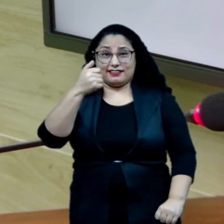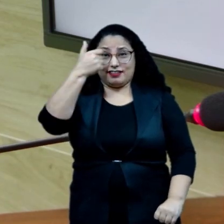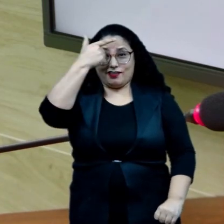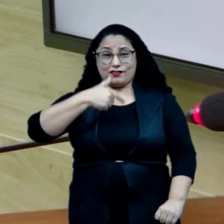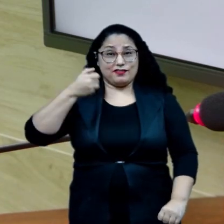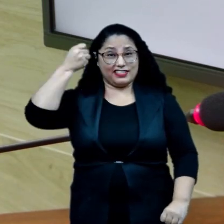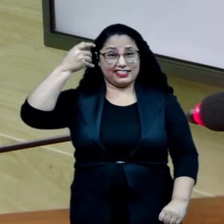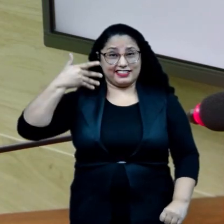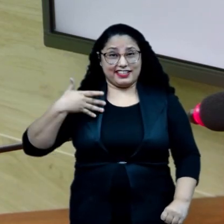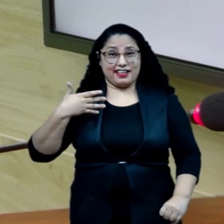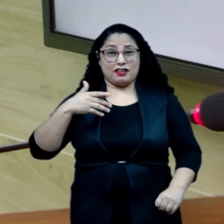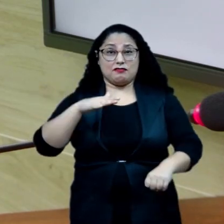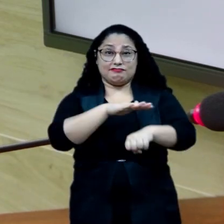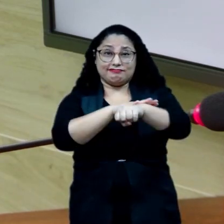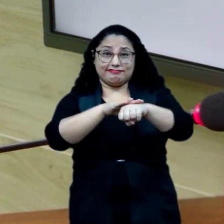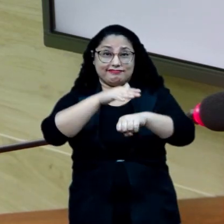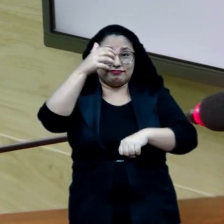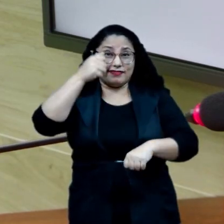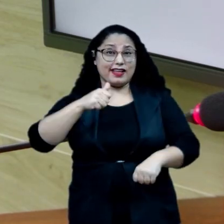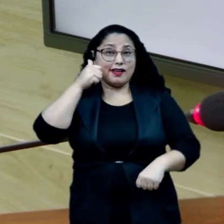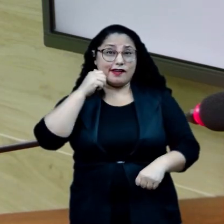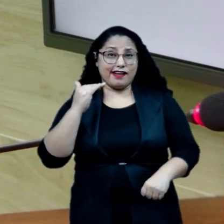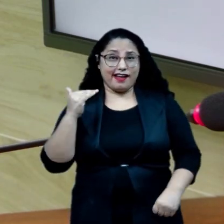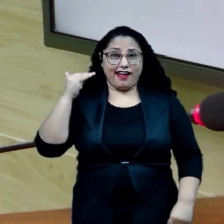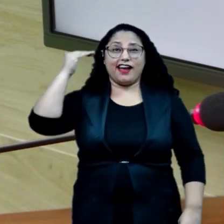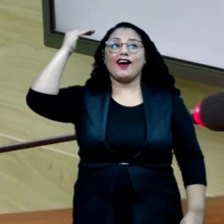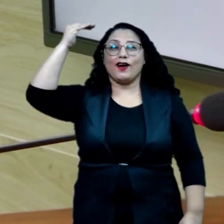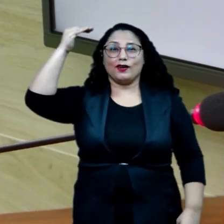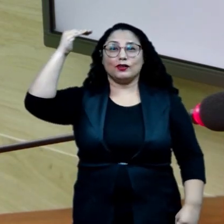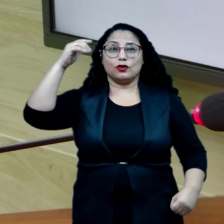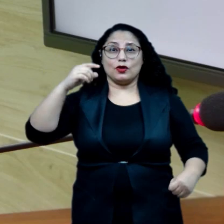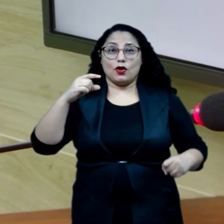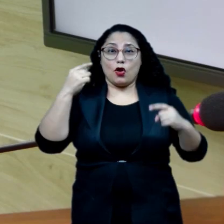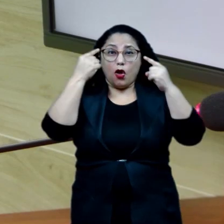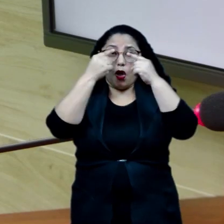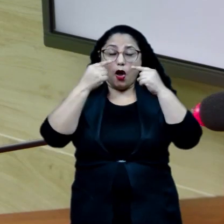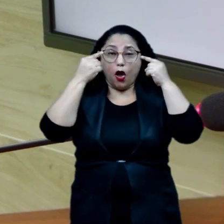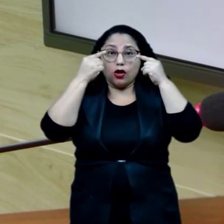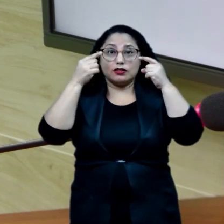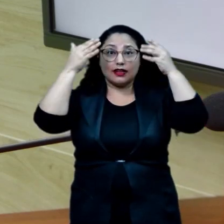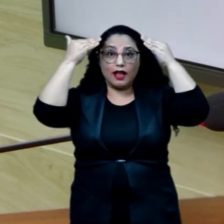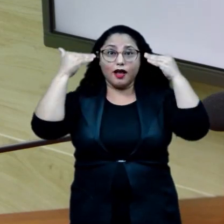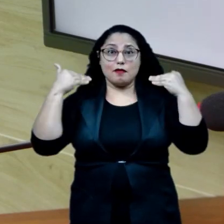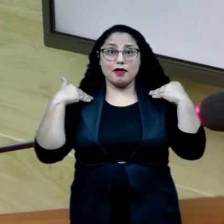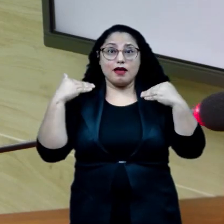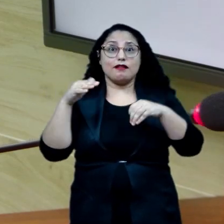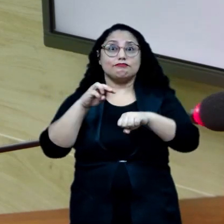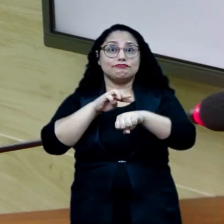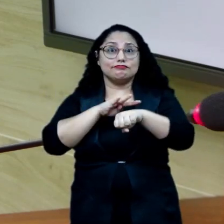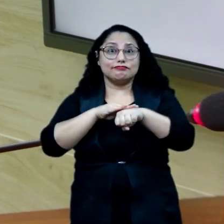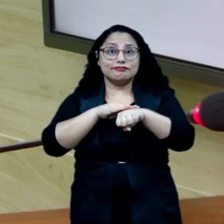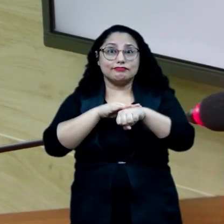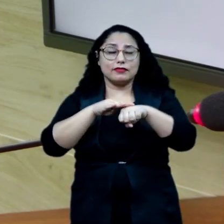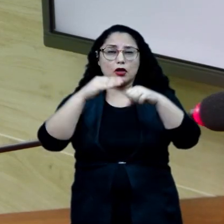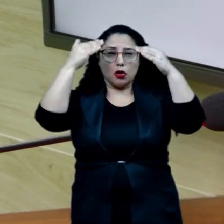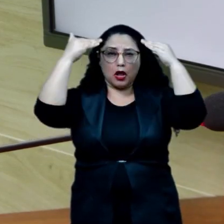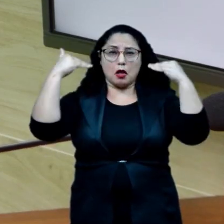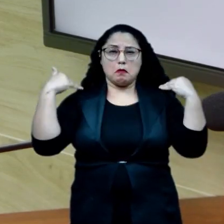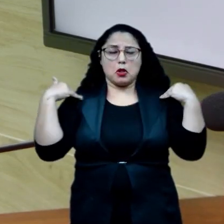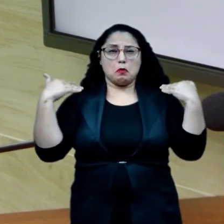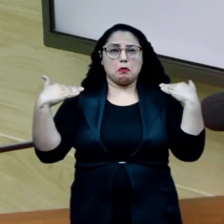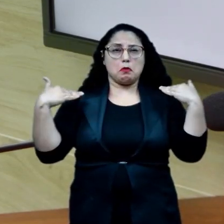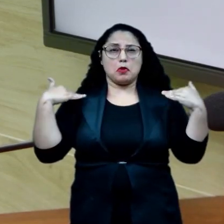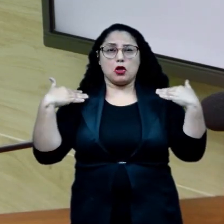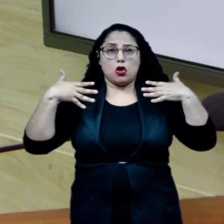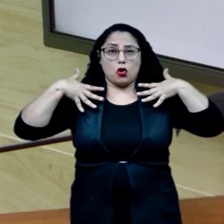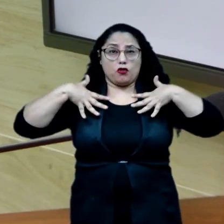audiodescrição. Eu sou branca, mulher, alta, tenho olhos e cabelos castanhos e os cabelos na altura mais ou menos do ombro. E